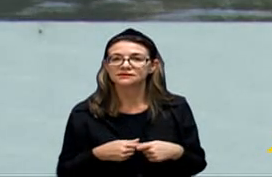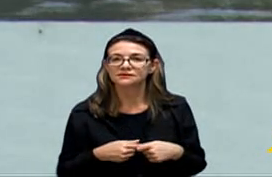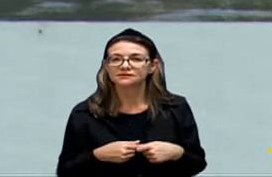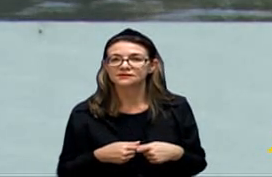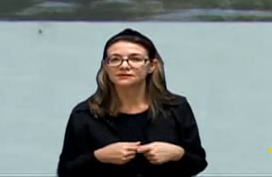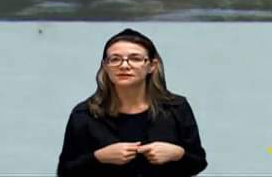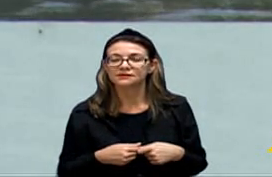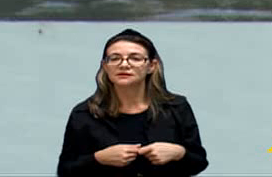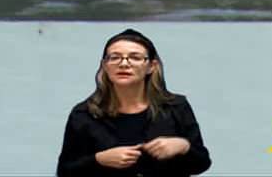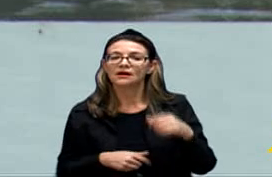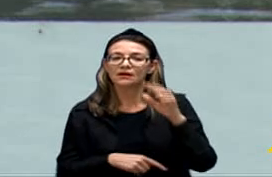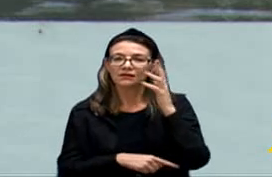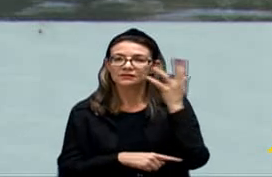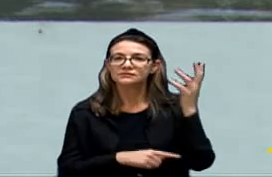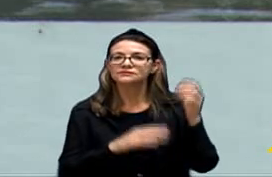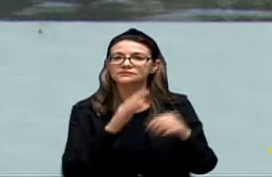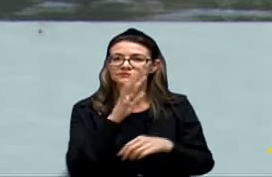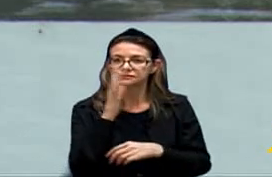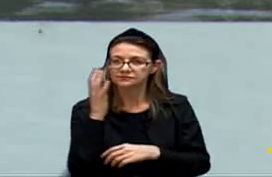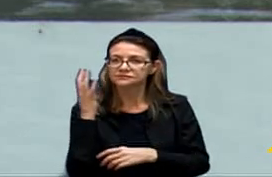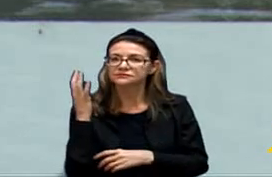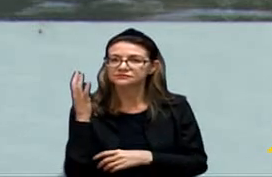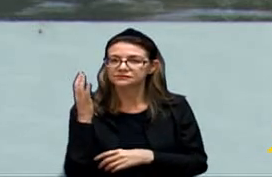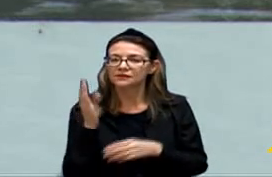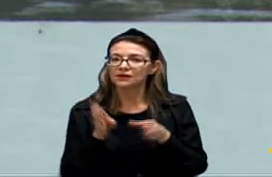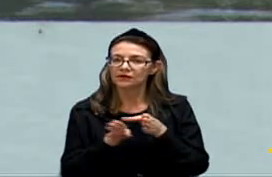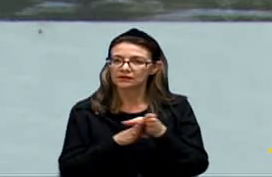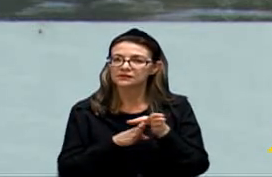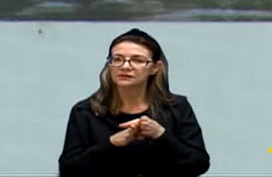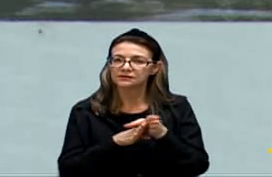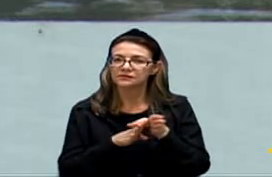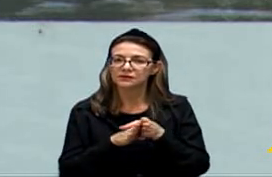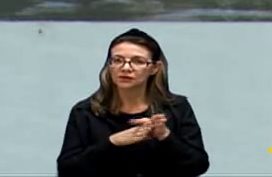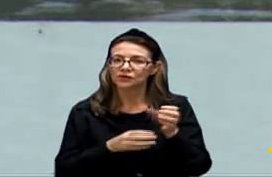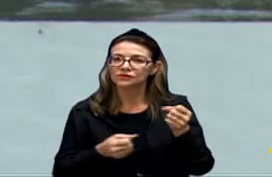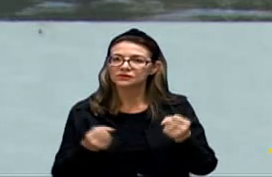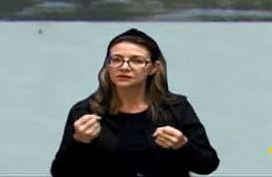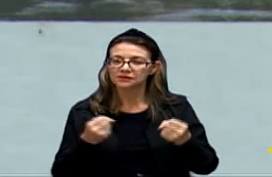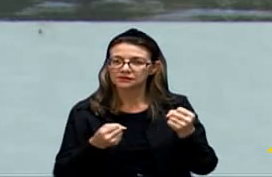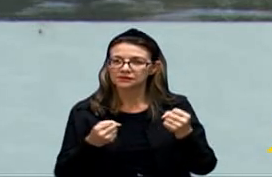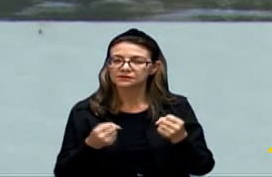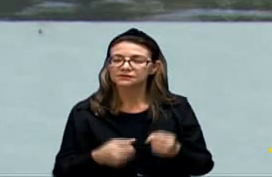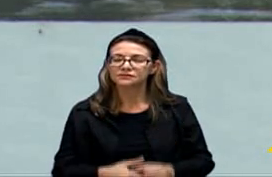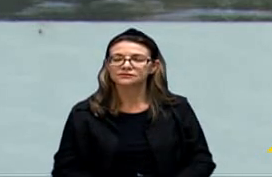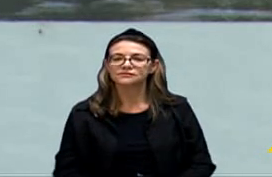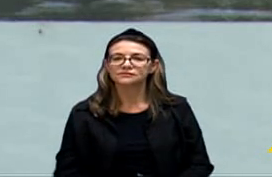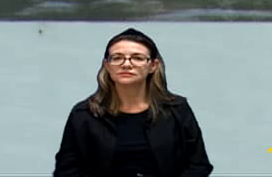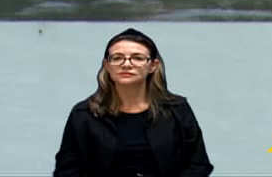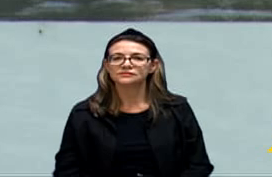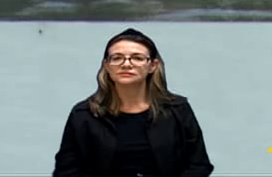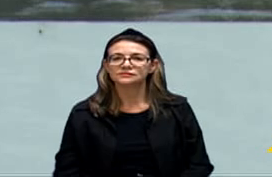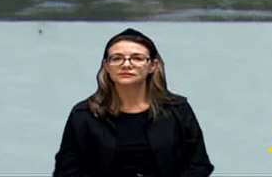da área de Meio Ambiente e outro que disciplinamento do dos veículos eh automotores